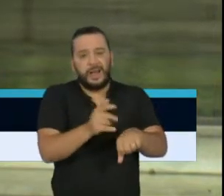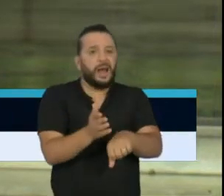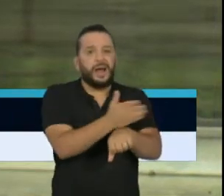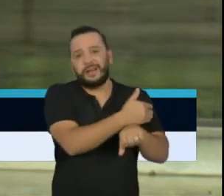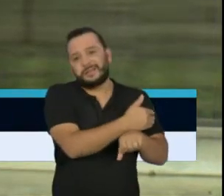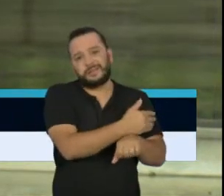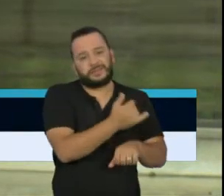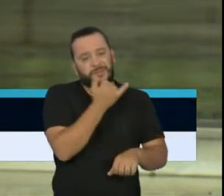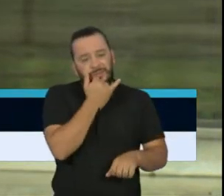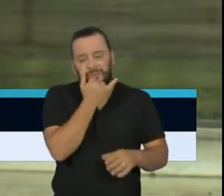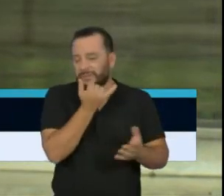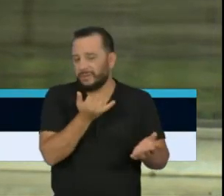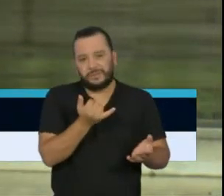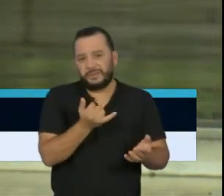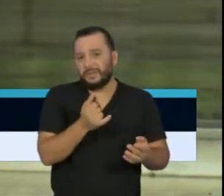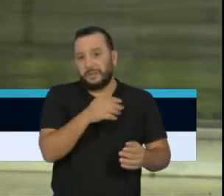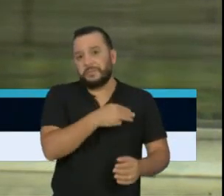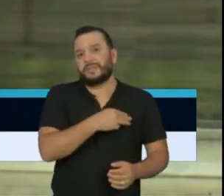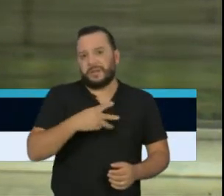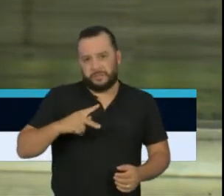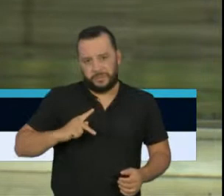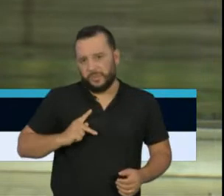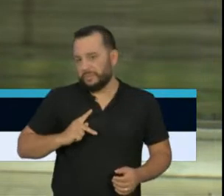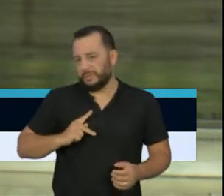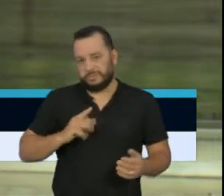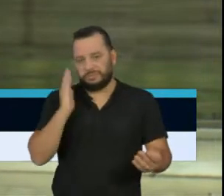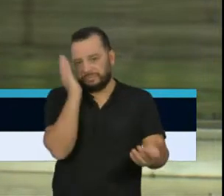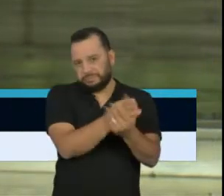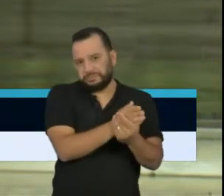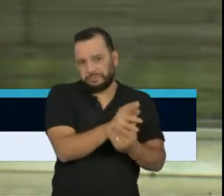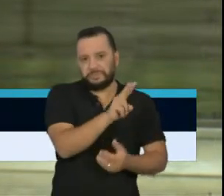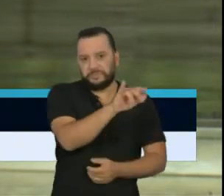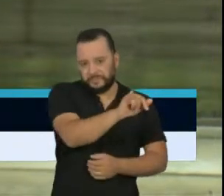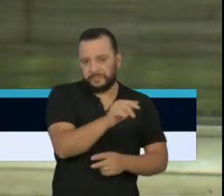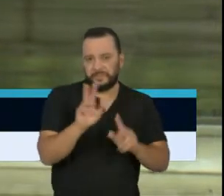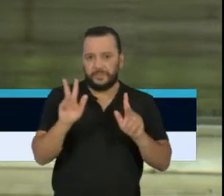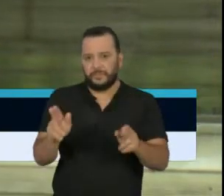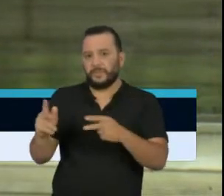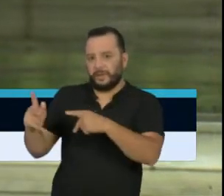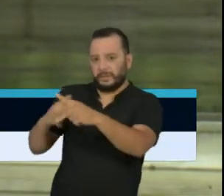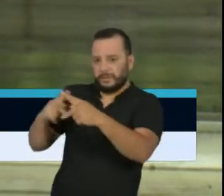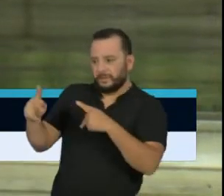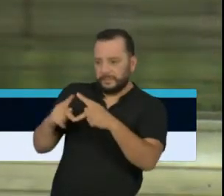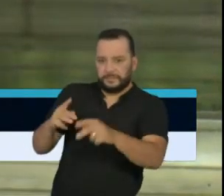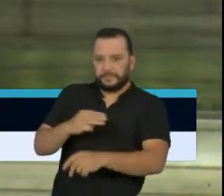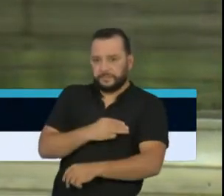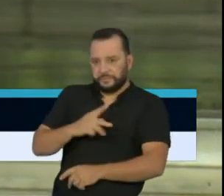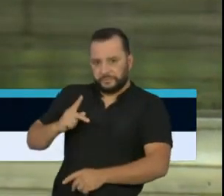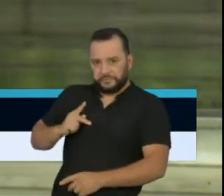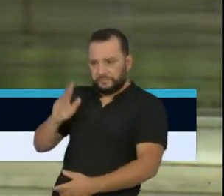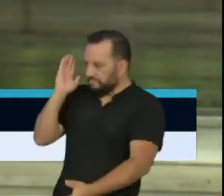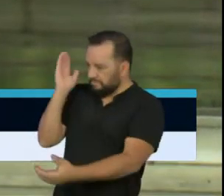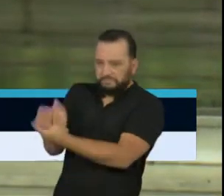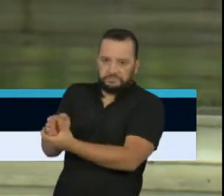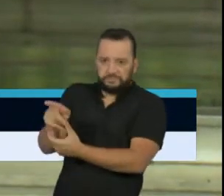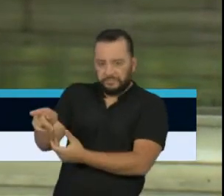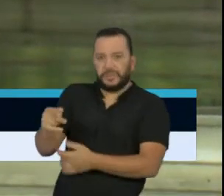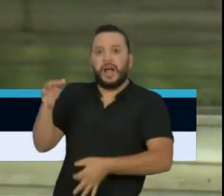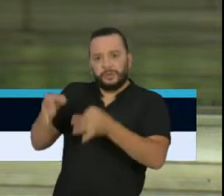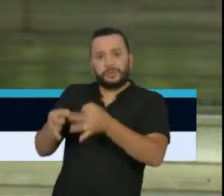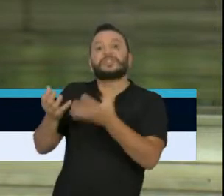Público agirá também no caso de Diadema, como agiu no caso de São José dos Campos, e a Justiça